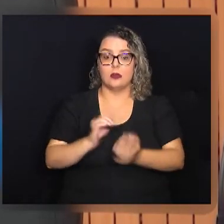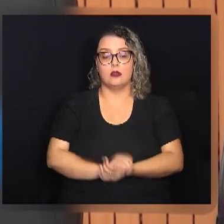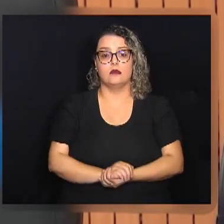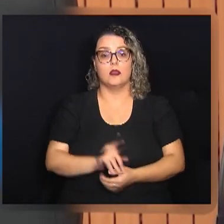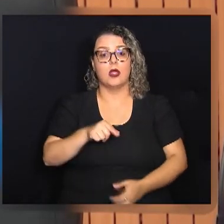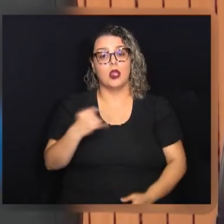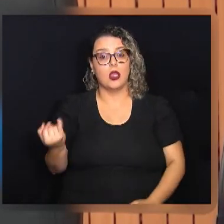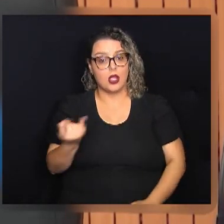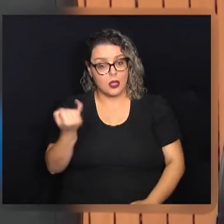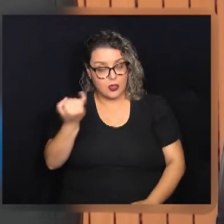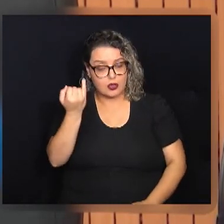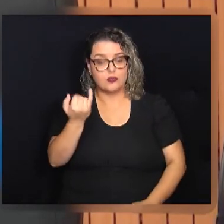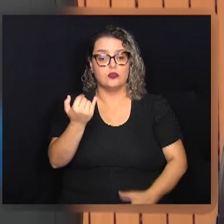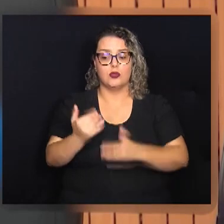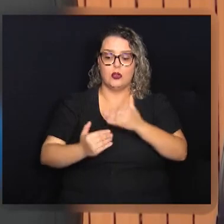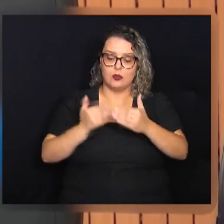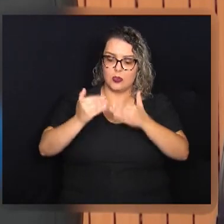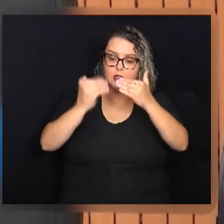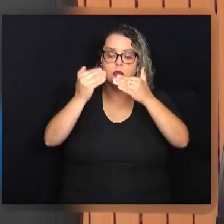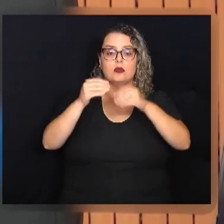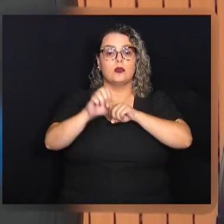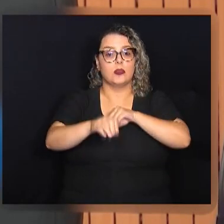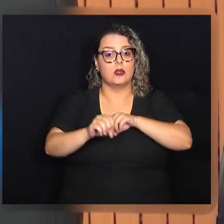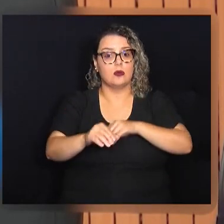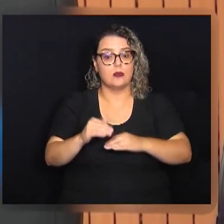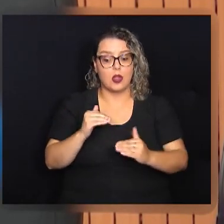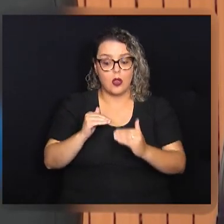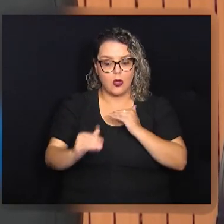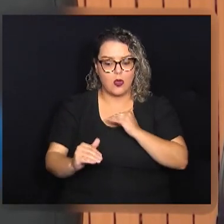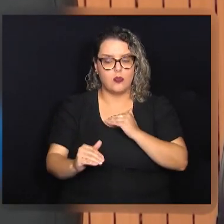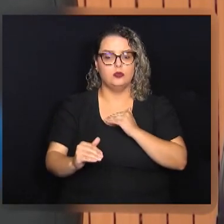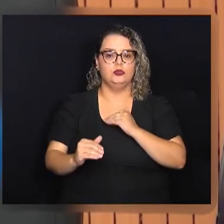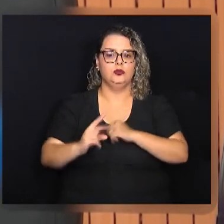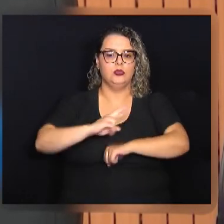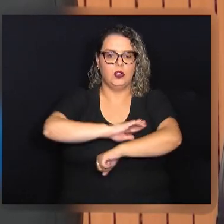fundamental a gente construir uma educação antirracista para que lá na